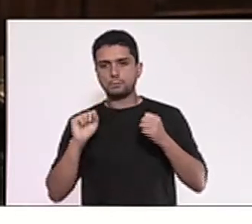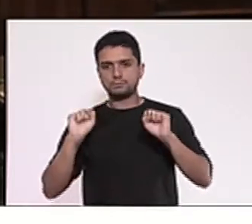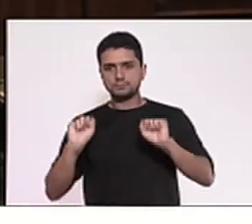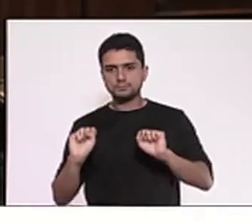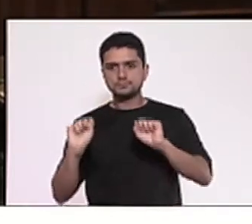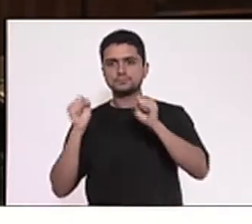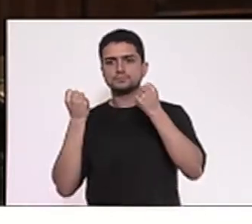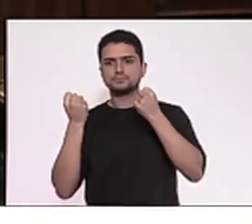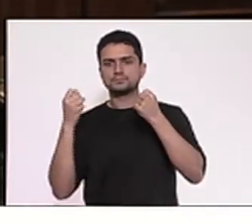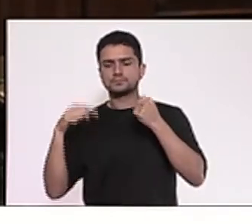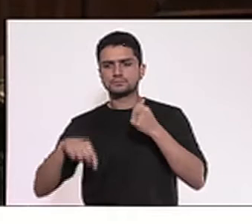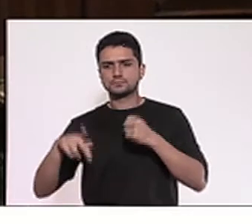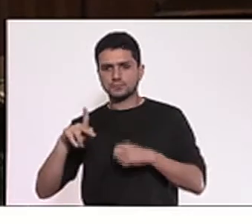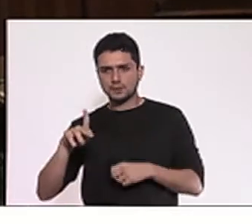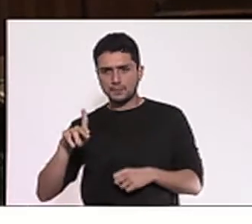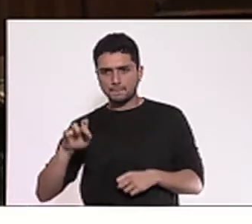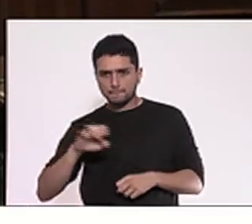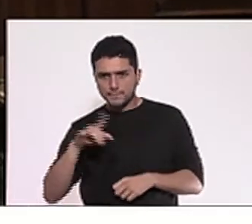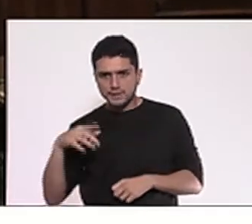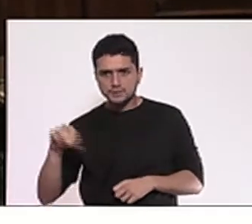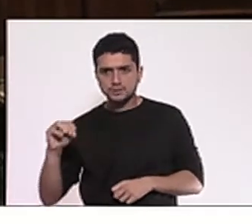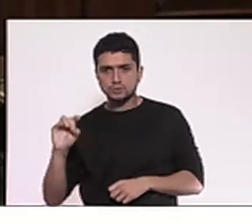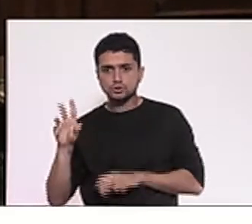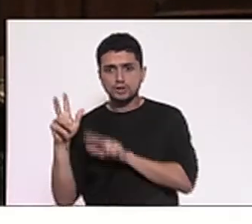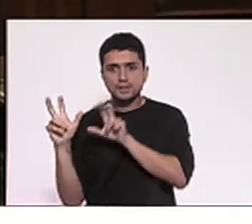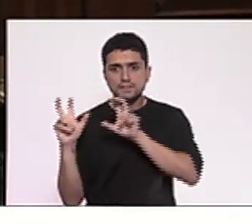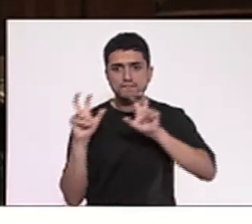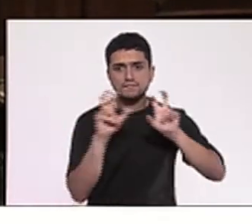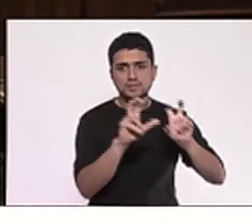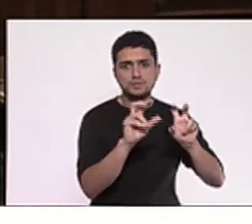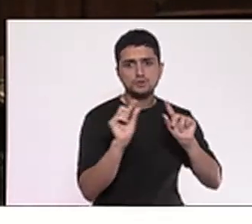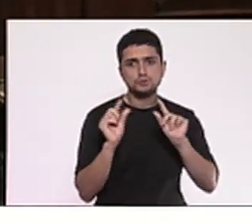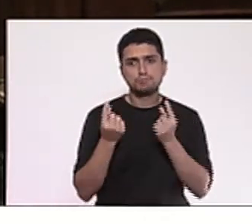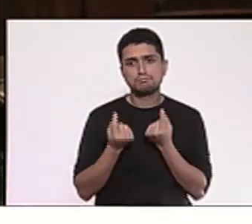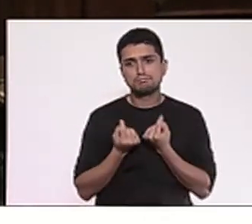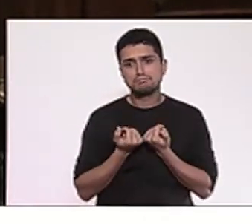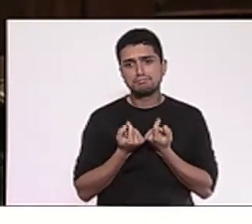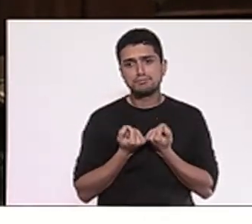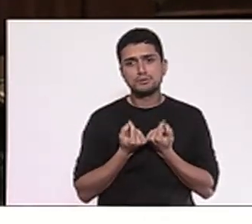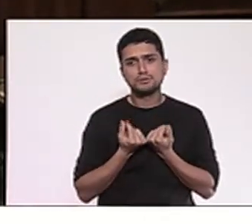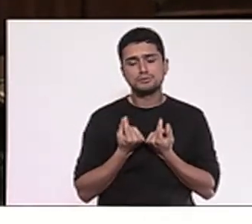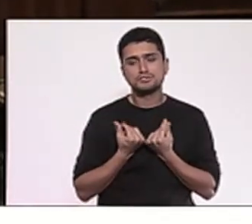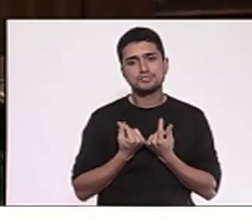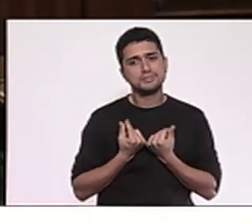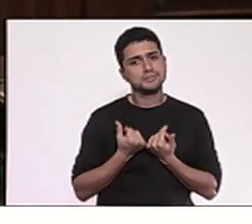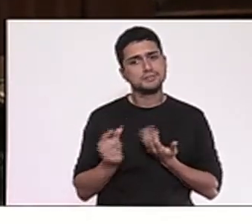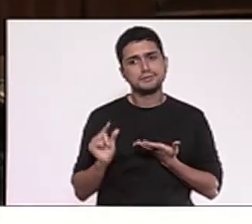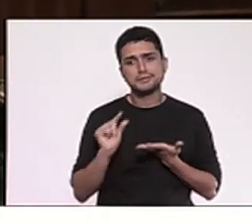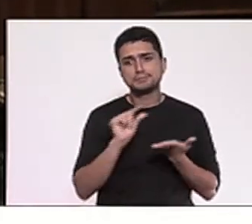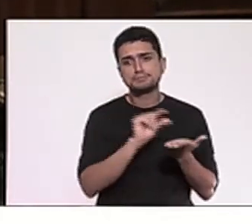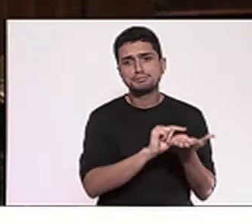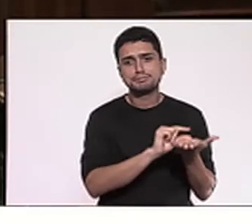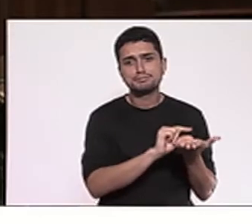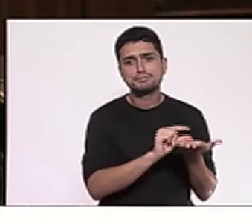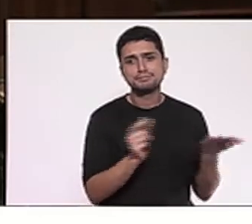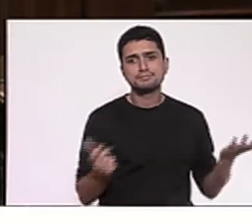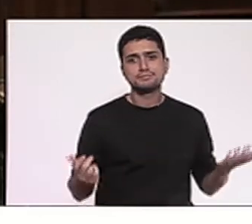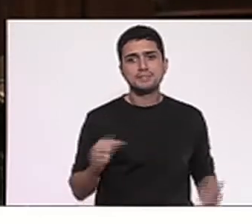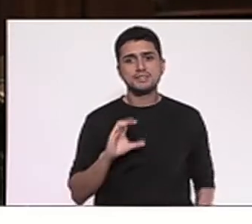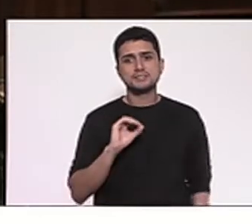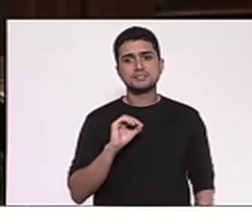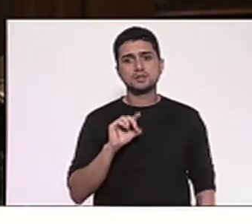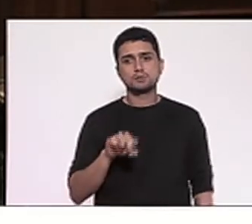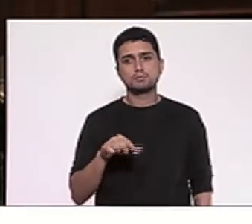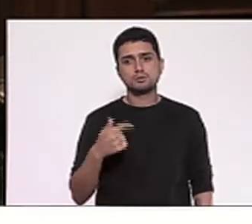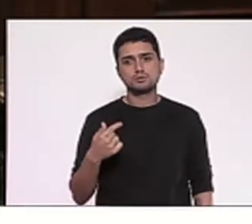do percentual de 2% da receita tributária líquida do exercício. O governo Pezão só executou